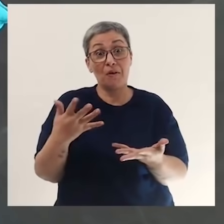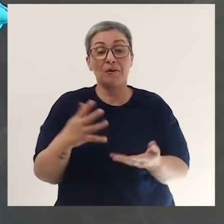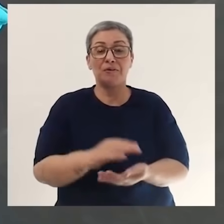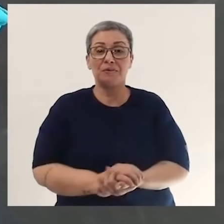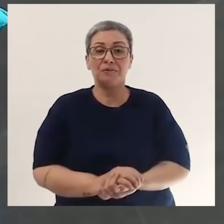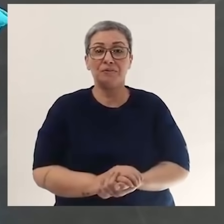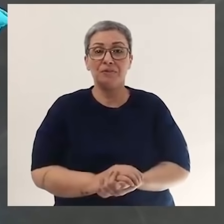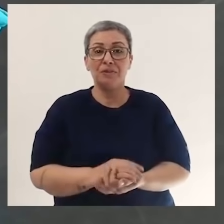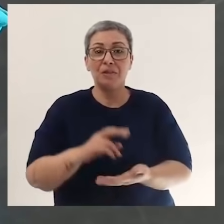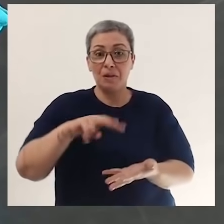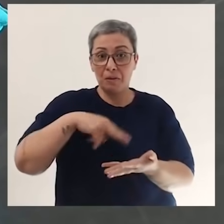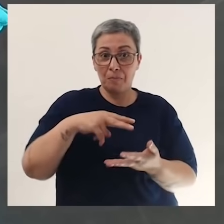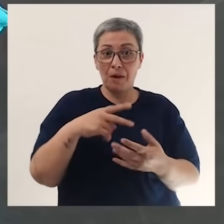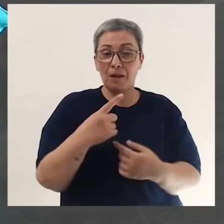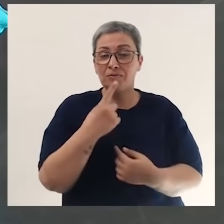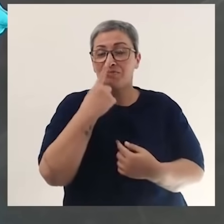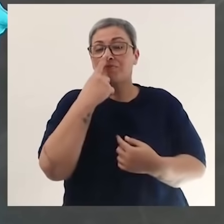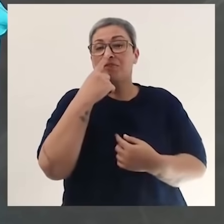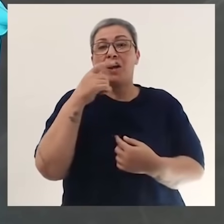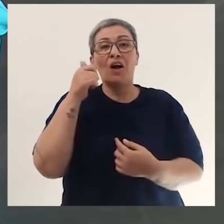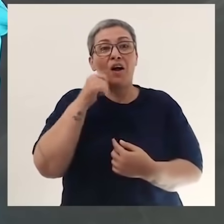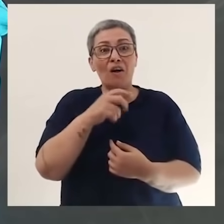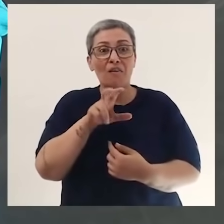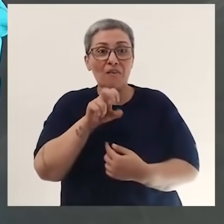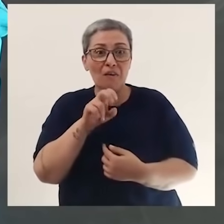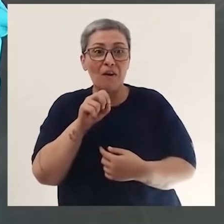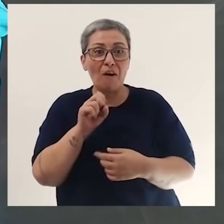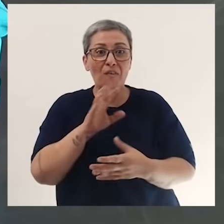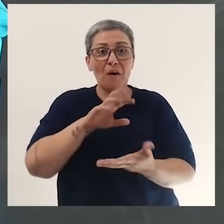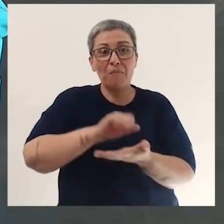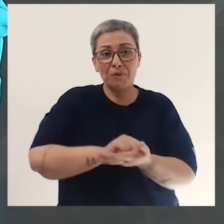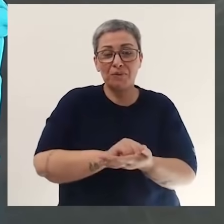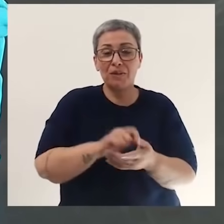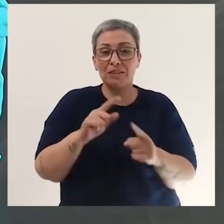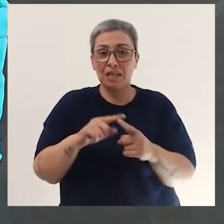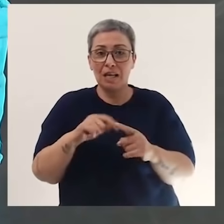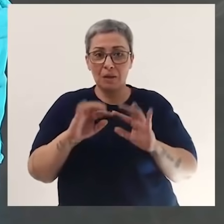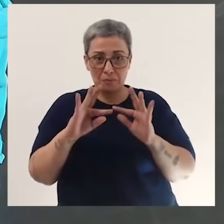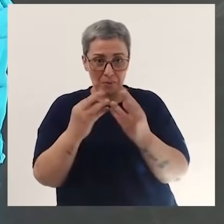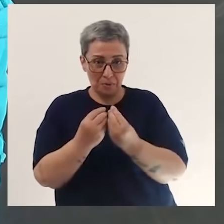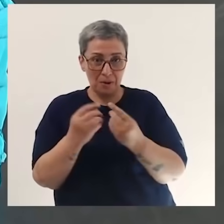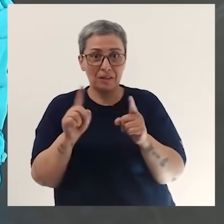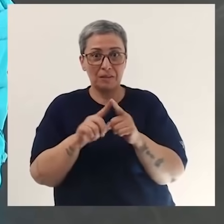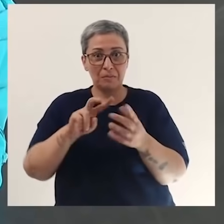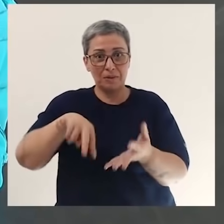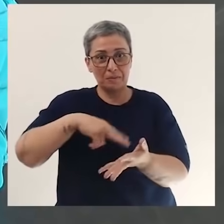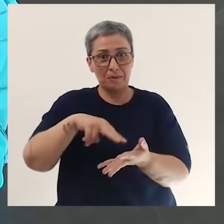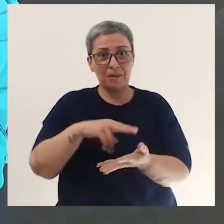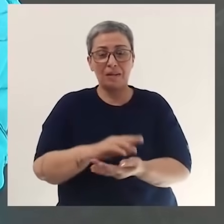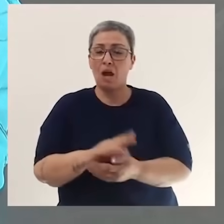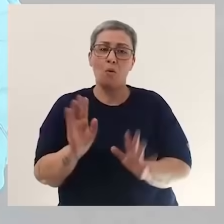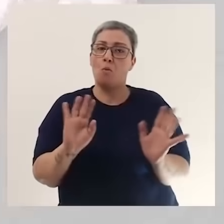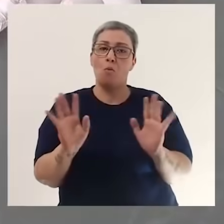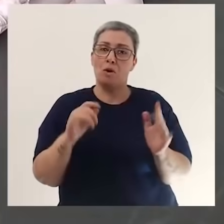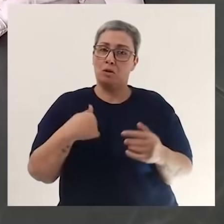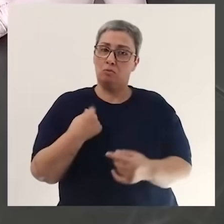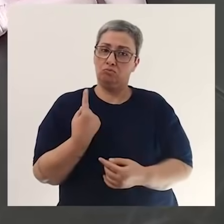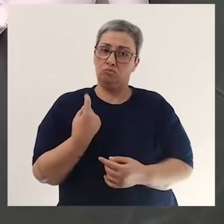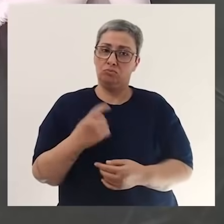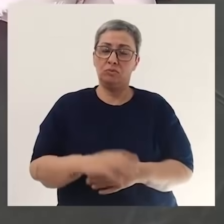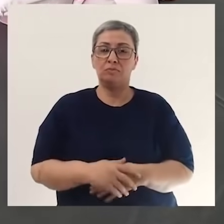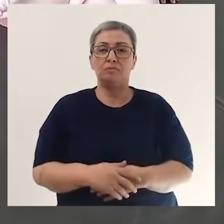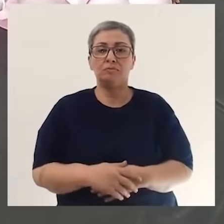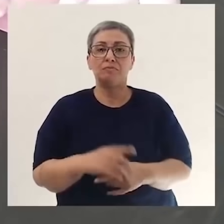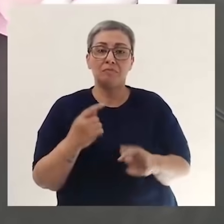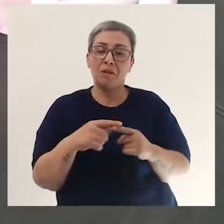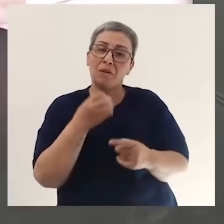O balé te inspirou e sua avó colocou. Você tem mais alguém na família que faz balé? Não, só eu. Então tá